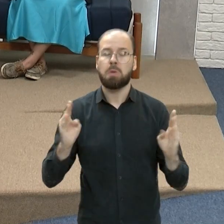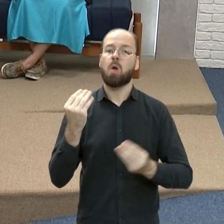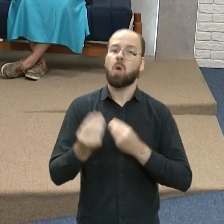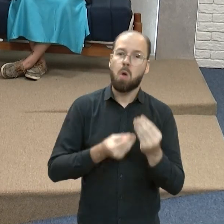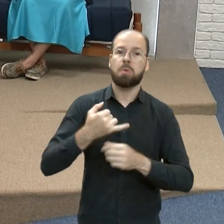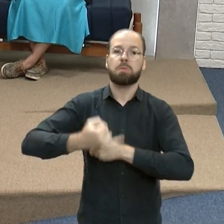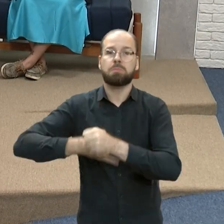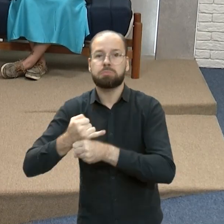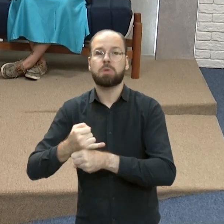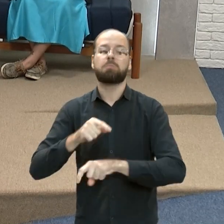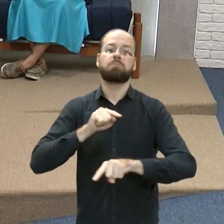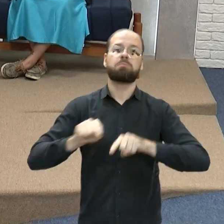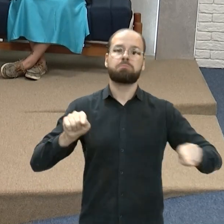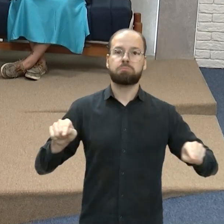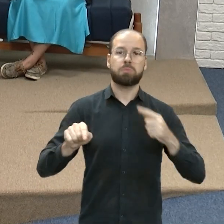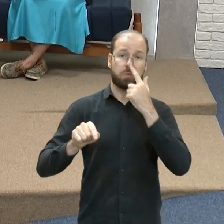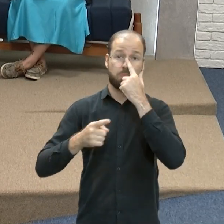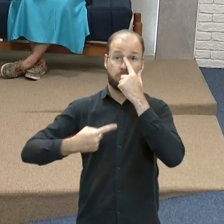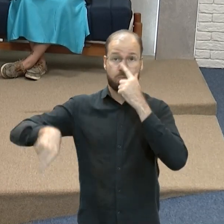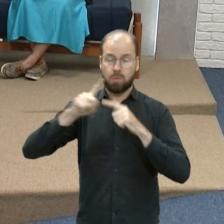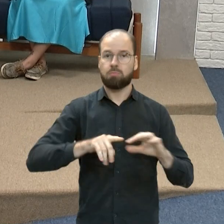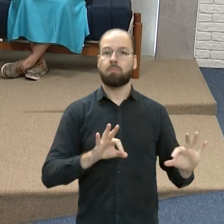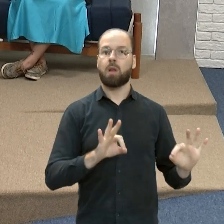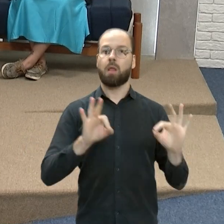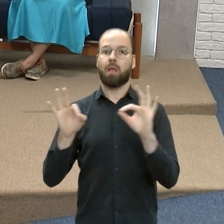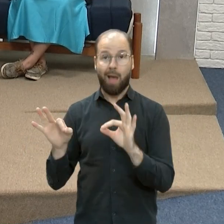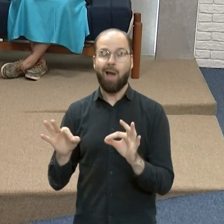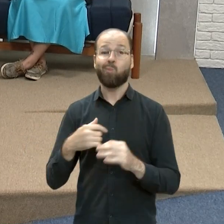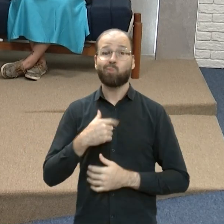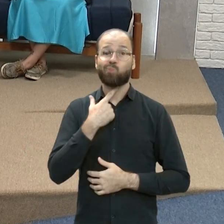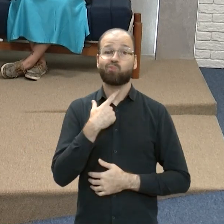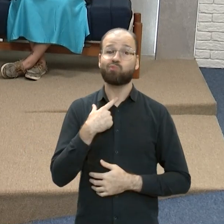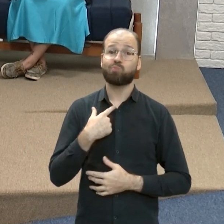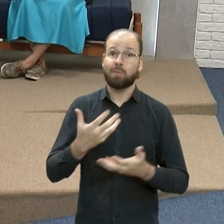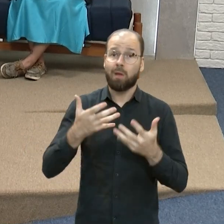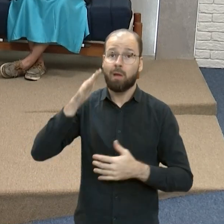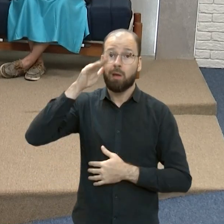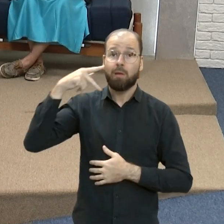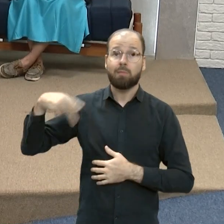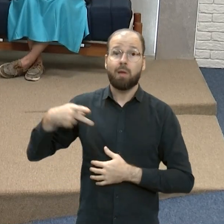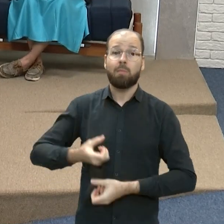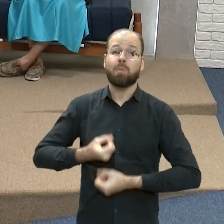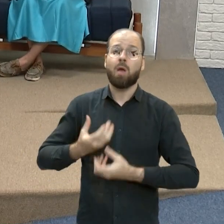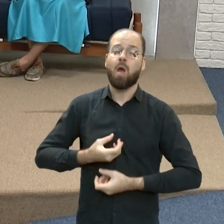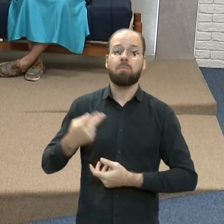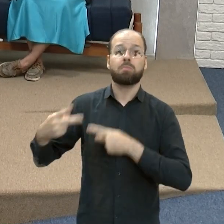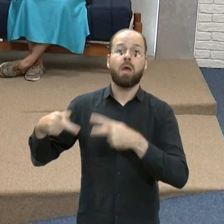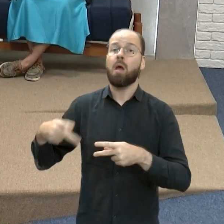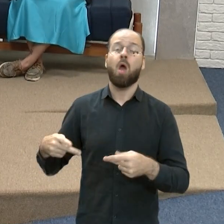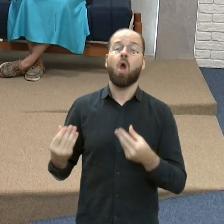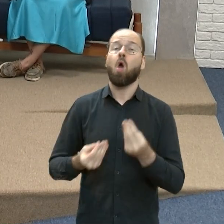na internet. Quem assistiu o nosso programa e tiver vontade de conhecer um poema ou de ler a obra completa, o que é que faz? Bom,